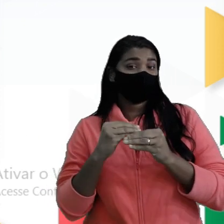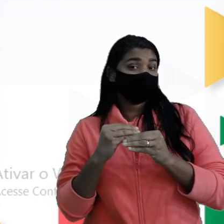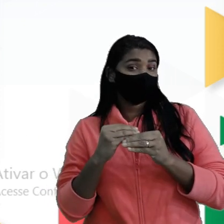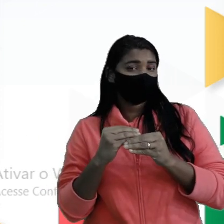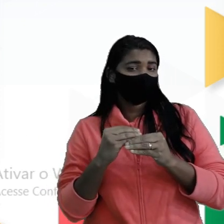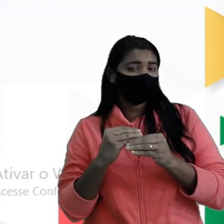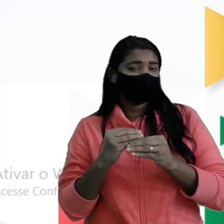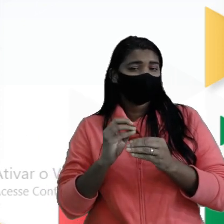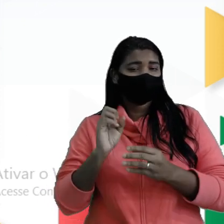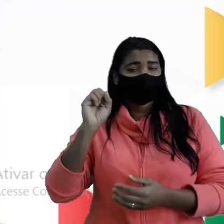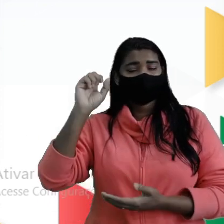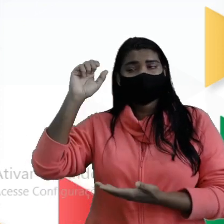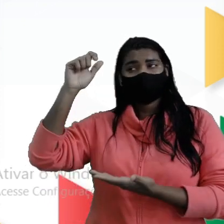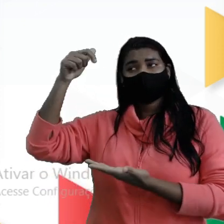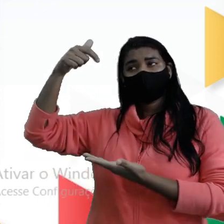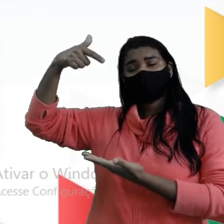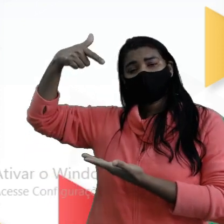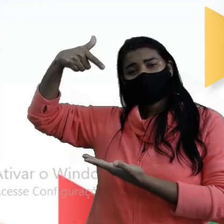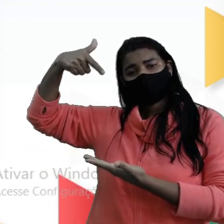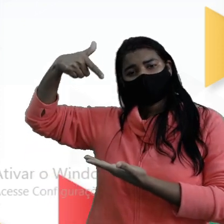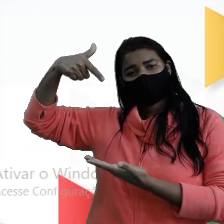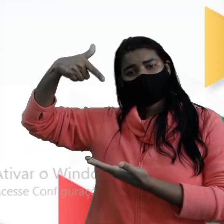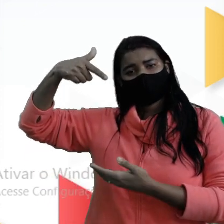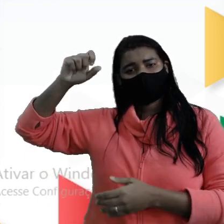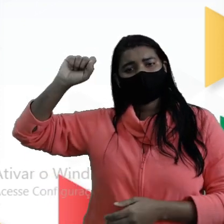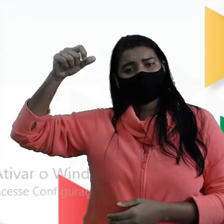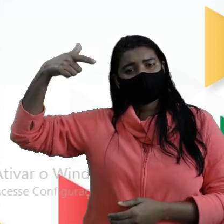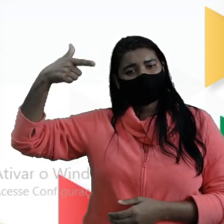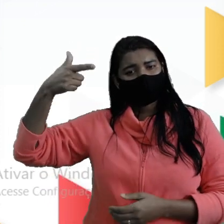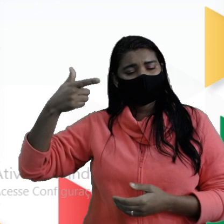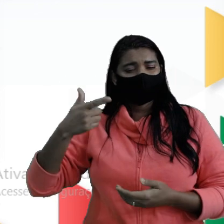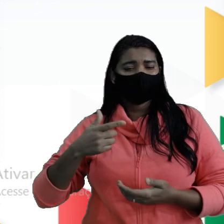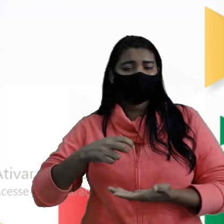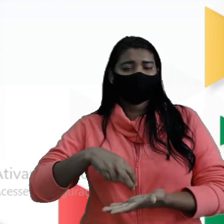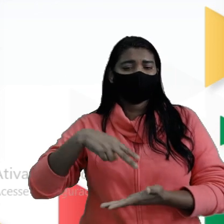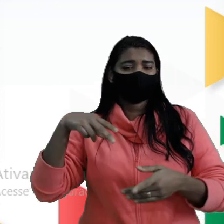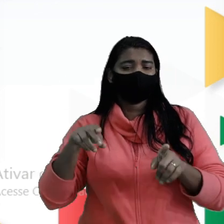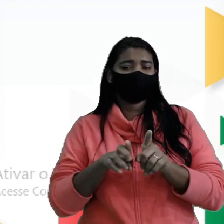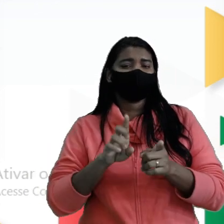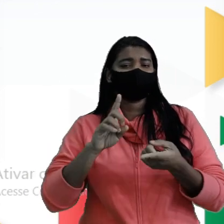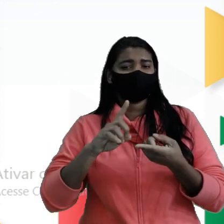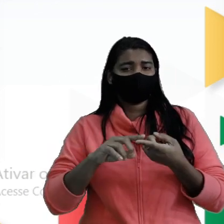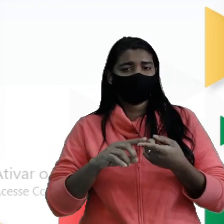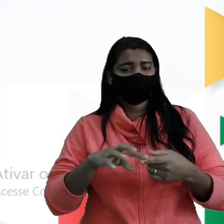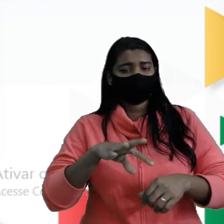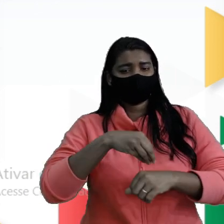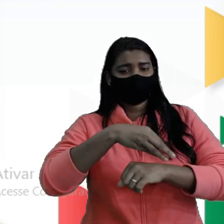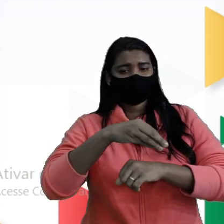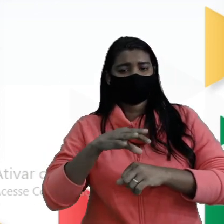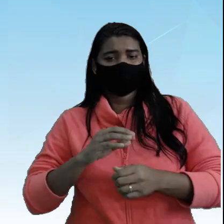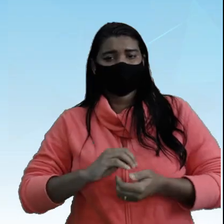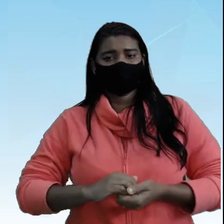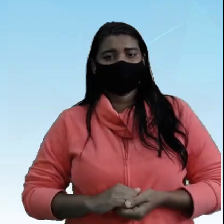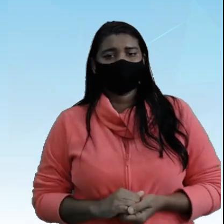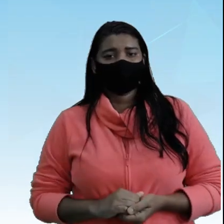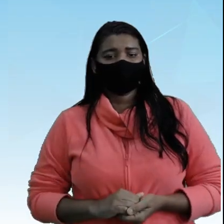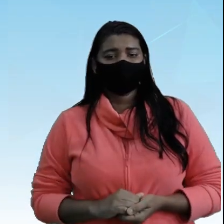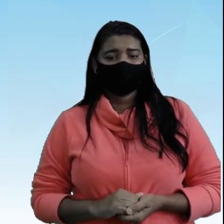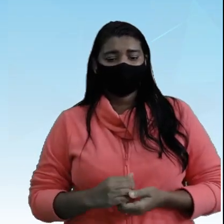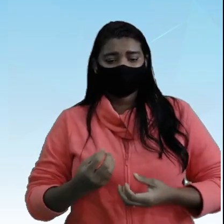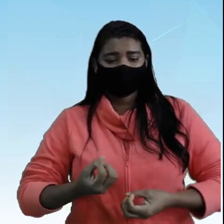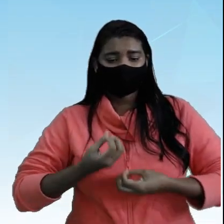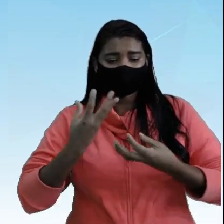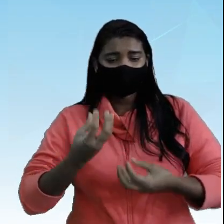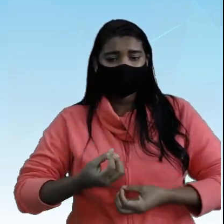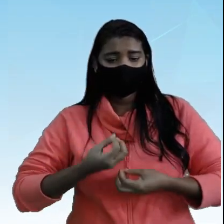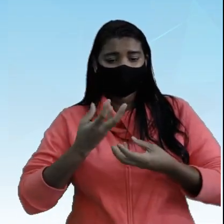de um sol, aquilo que renasce, justamente faz parte. Esse tipo de poesia, como o Ronaldo está bem